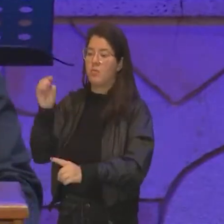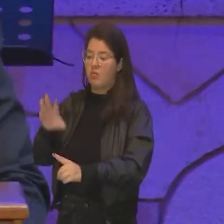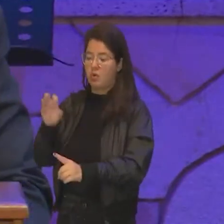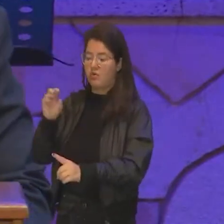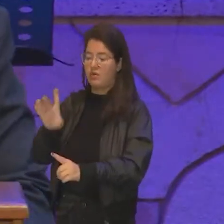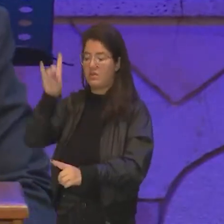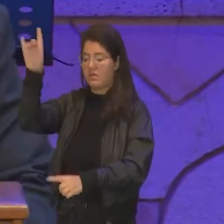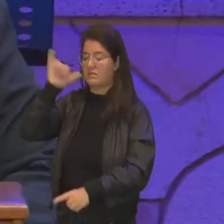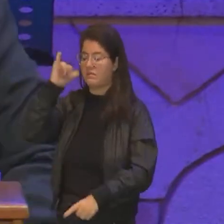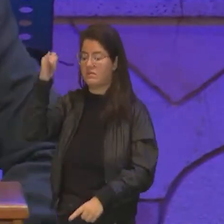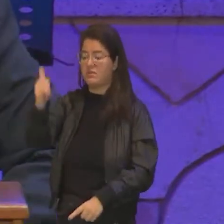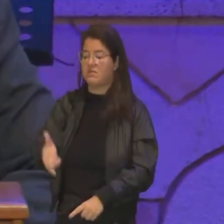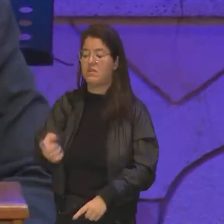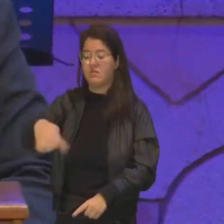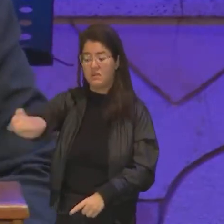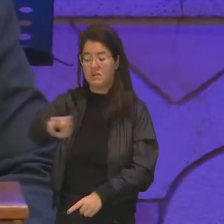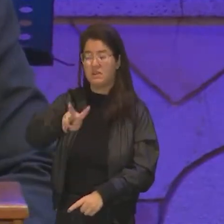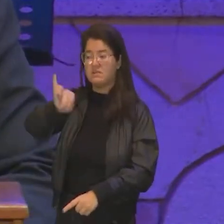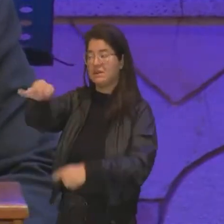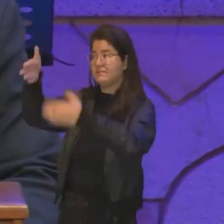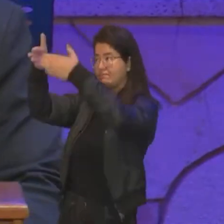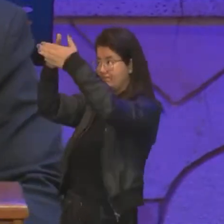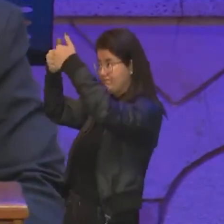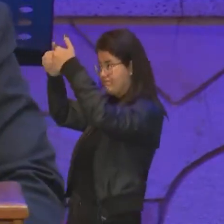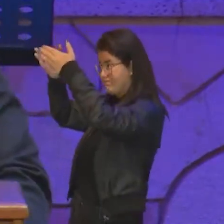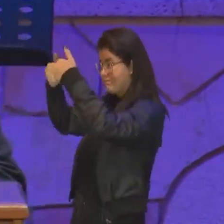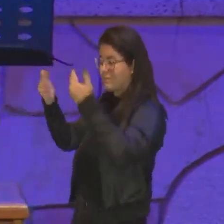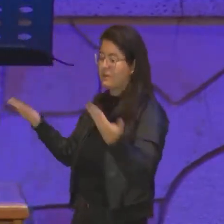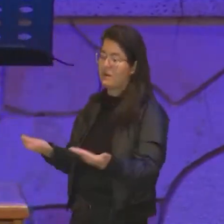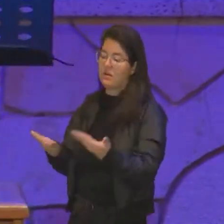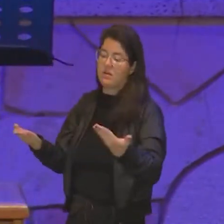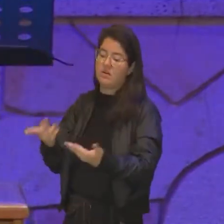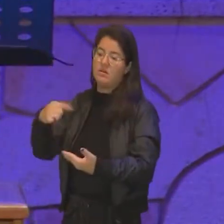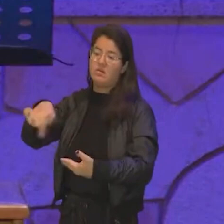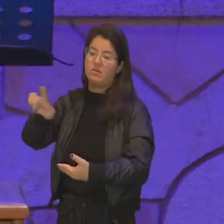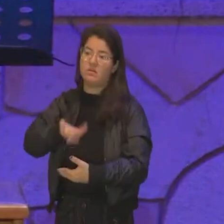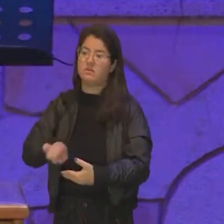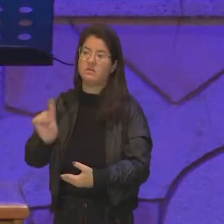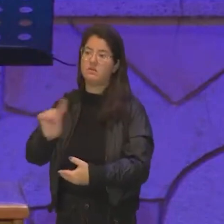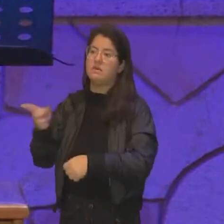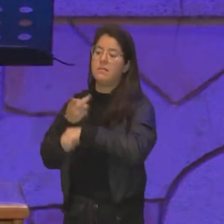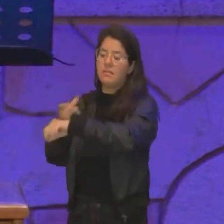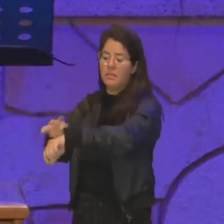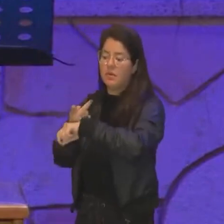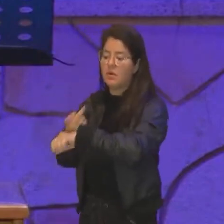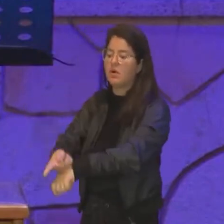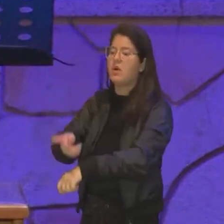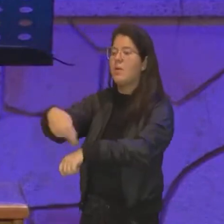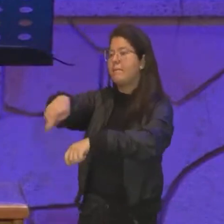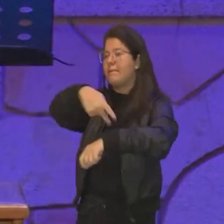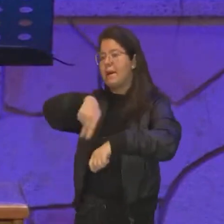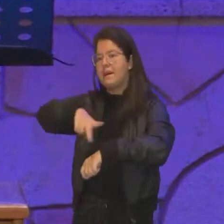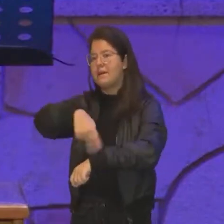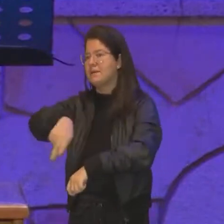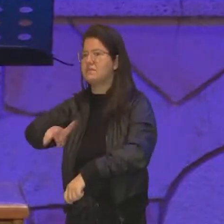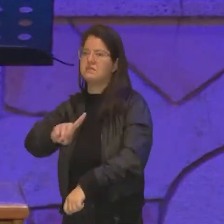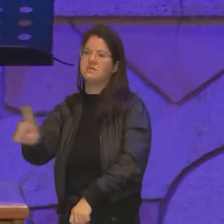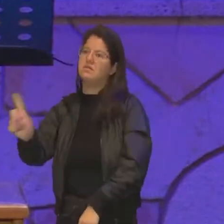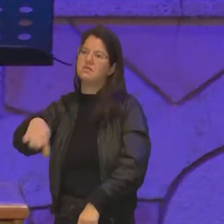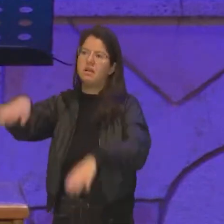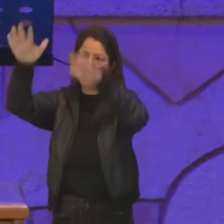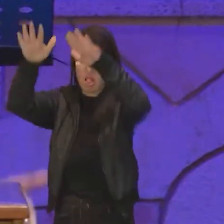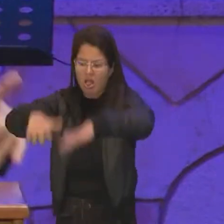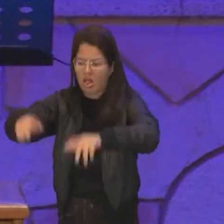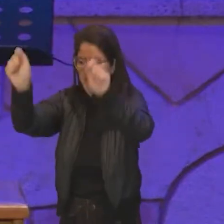então fala: vocês vão me invocar. Agora vocês não buscarão as nações pagãs, vocês não serão mais